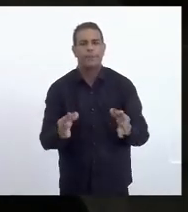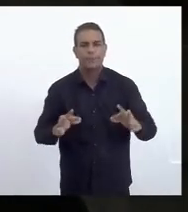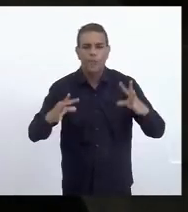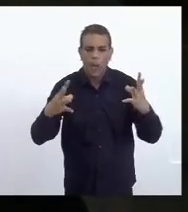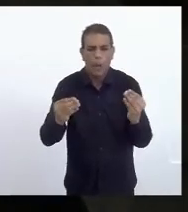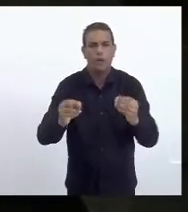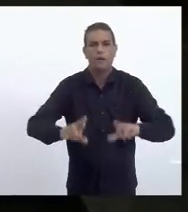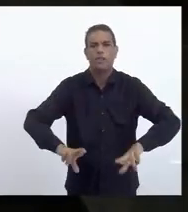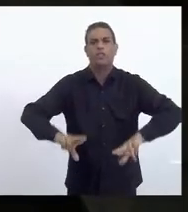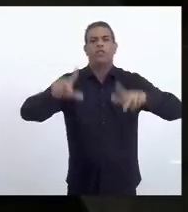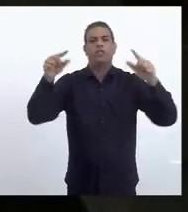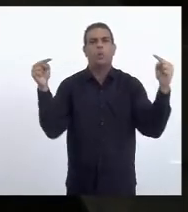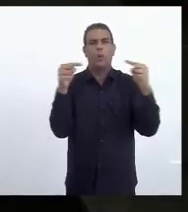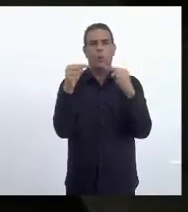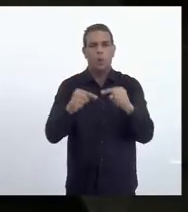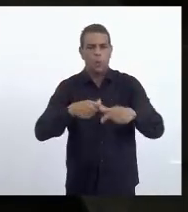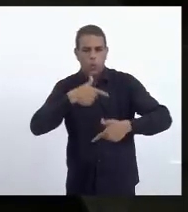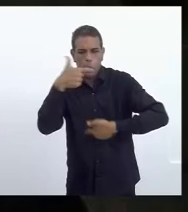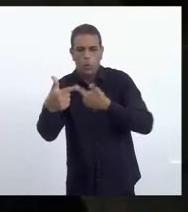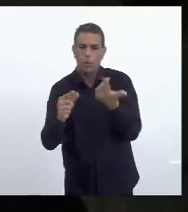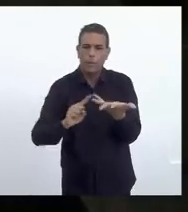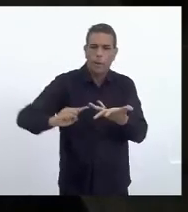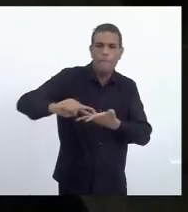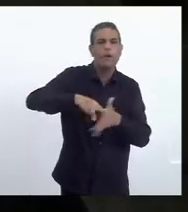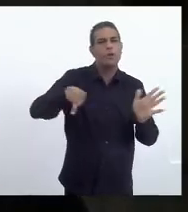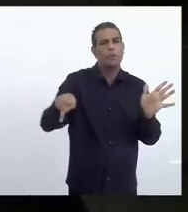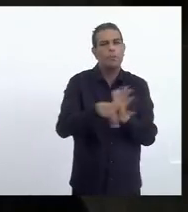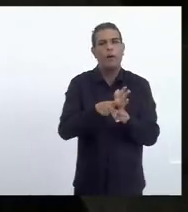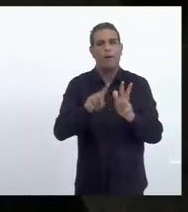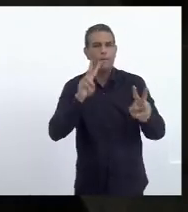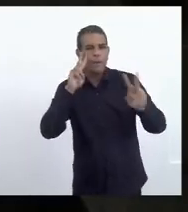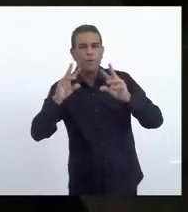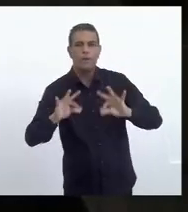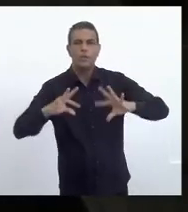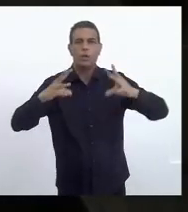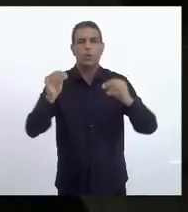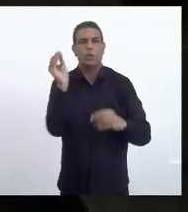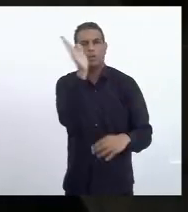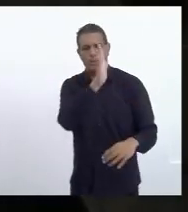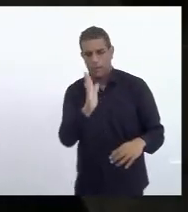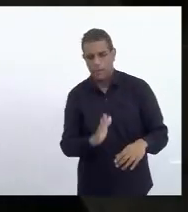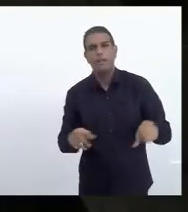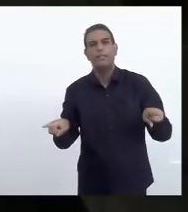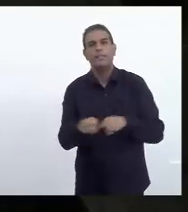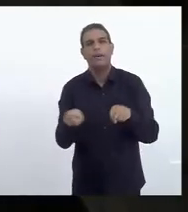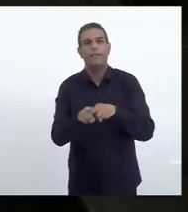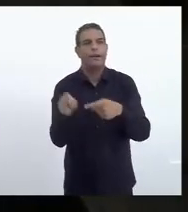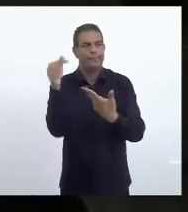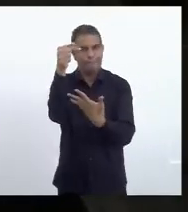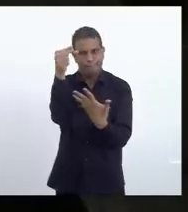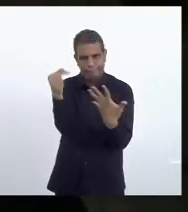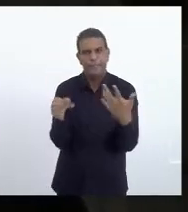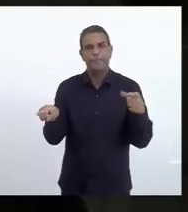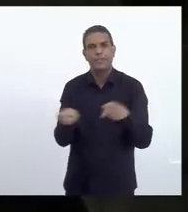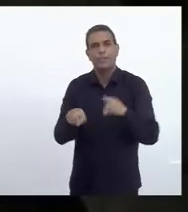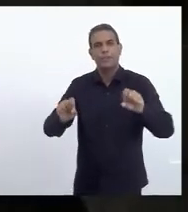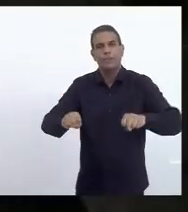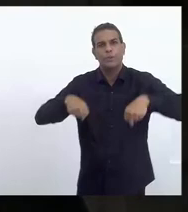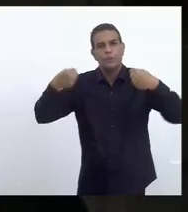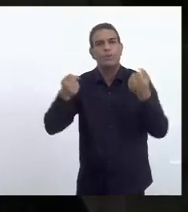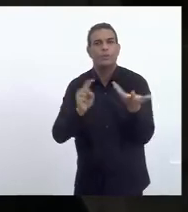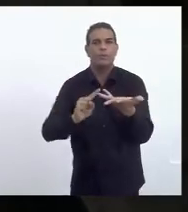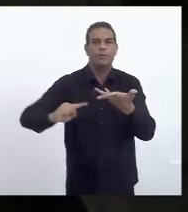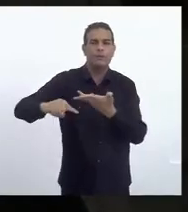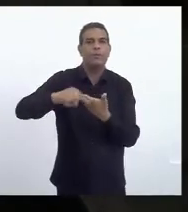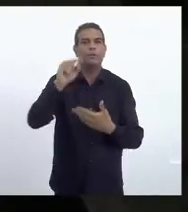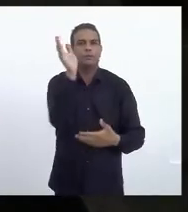de uma forma diferente de ver os povos da floresta de ver a Amazônia que não é só brasileira nós temos grande parte da Amazônia para dar uma zona engloba